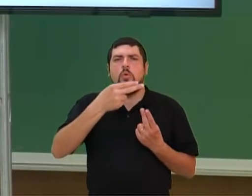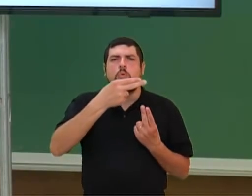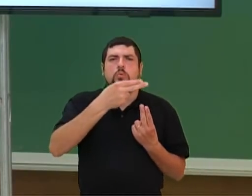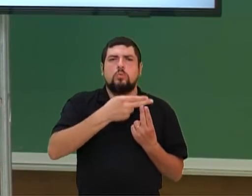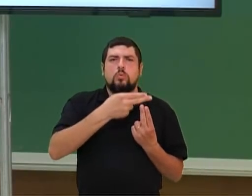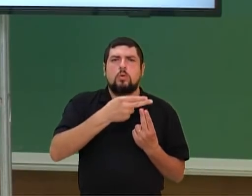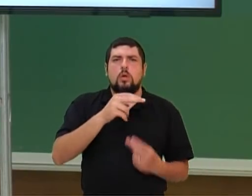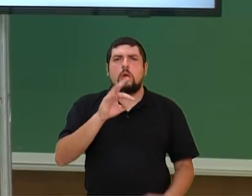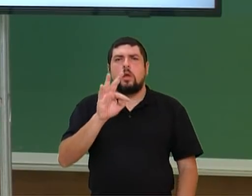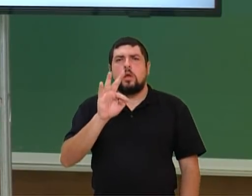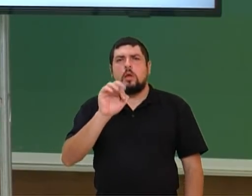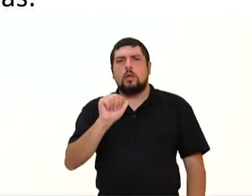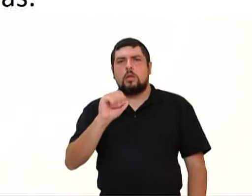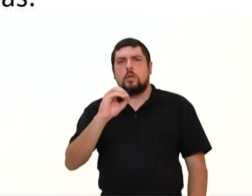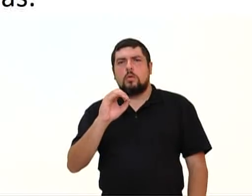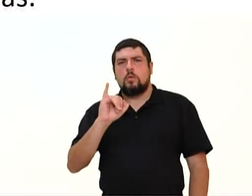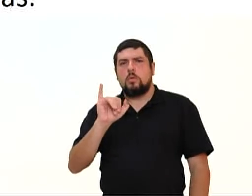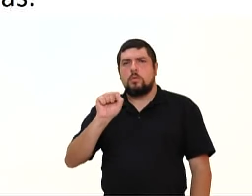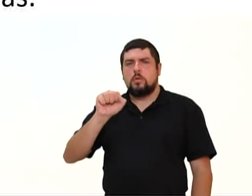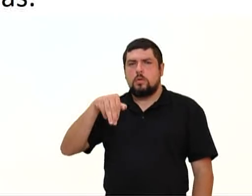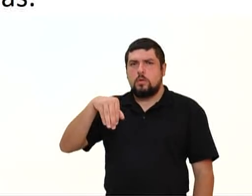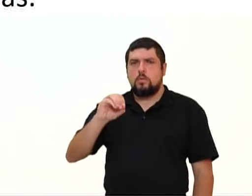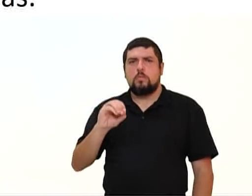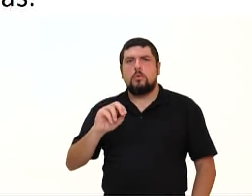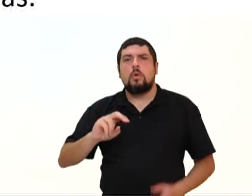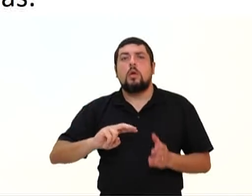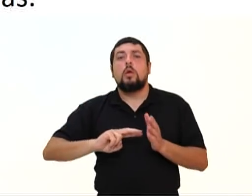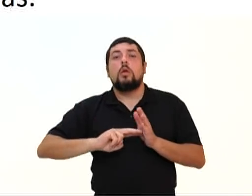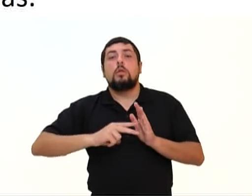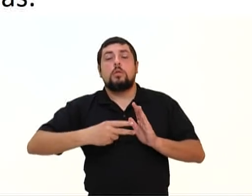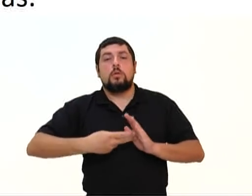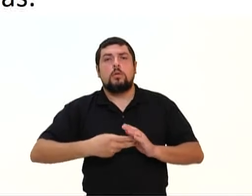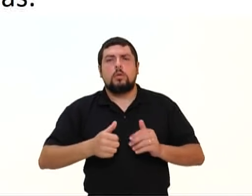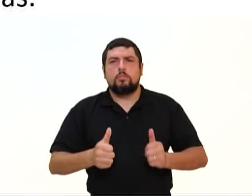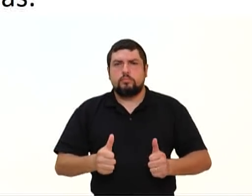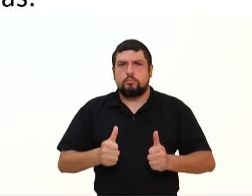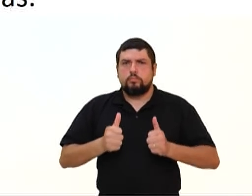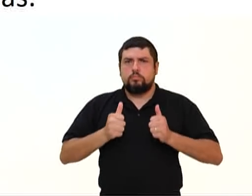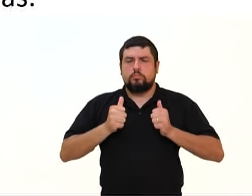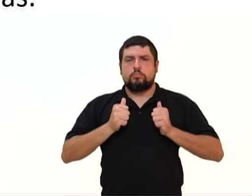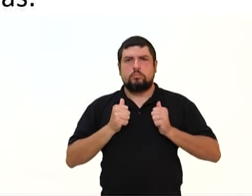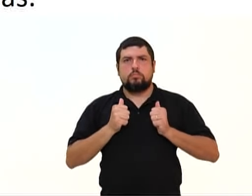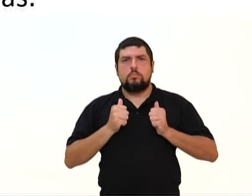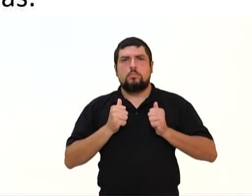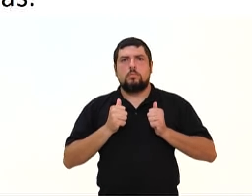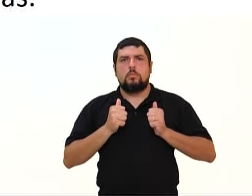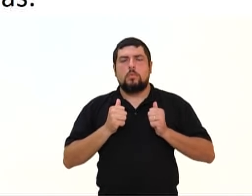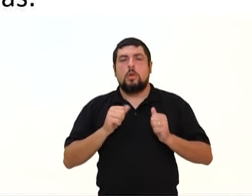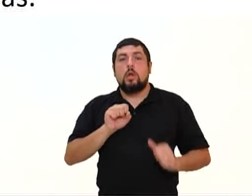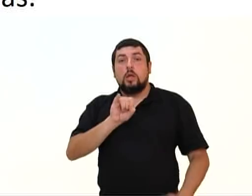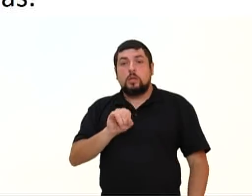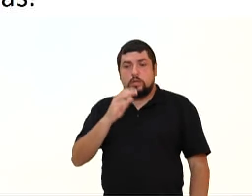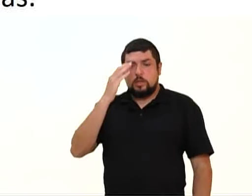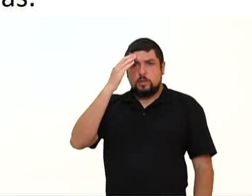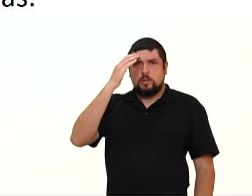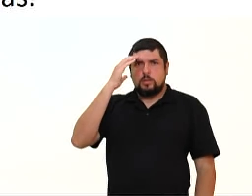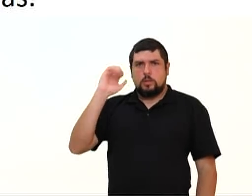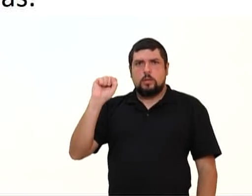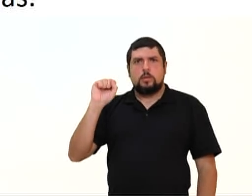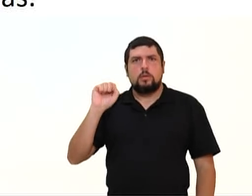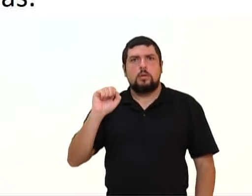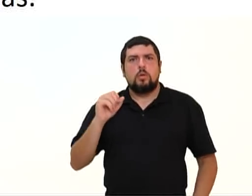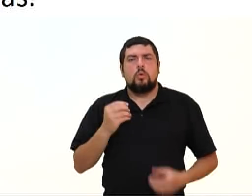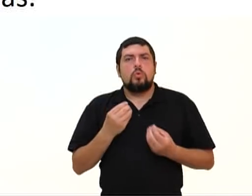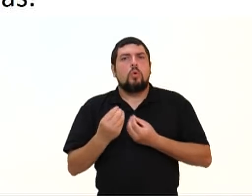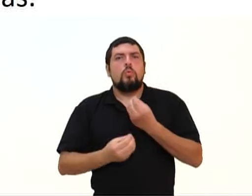taoísmo. O taoísmo implica passividade e não atividade, ou seja, para um sábio taoísta, a ação mais